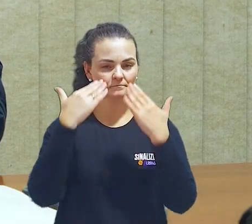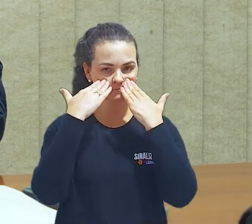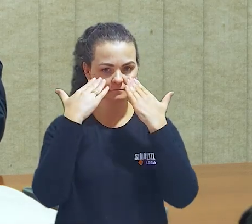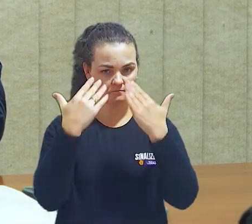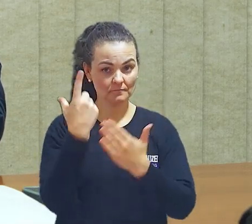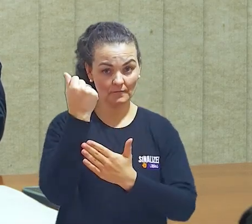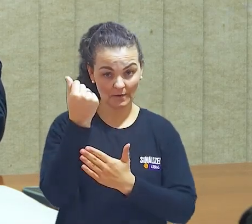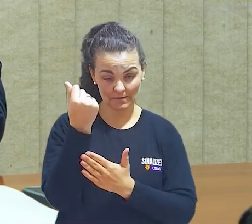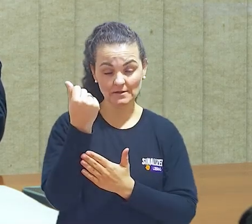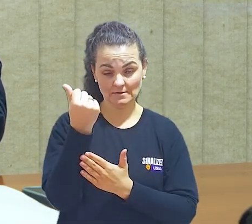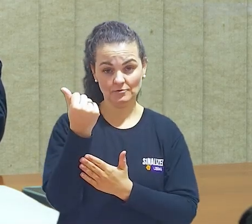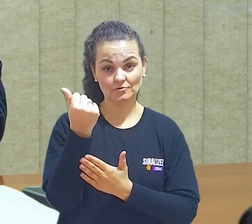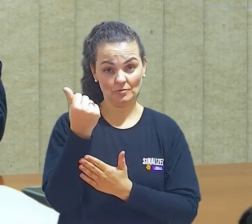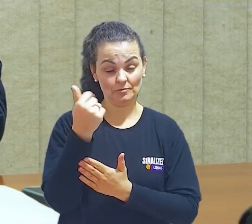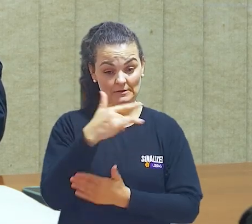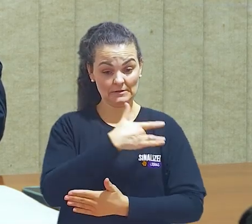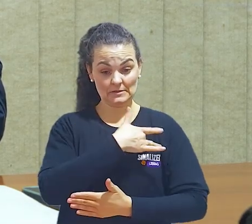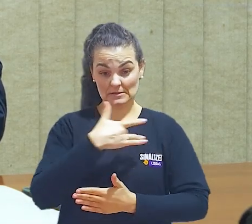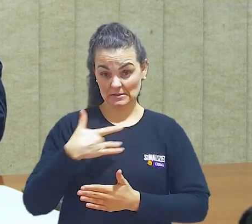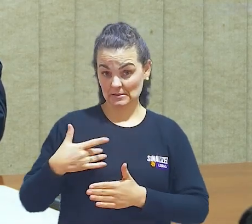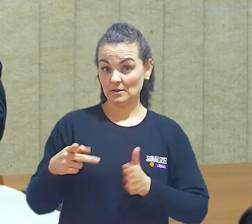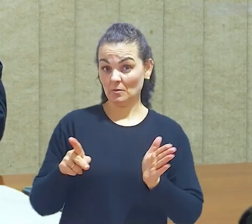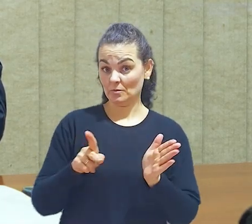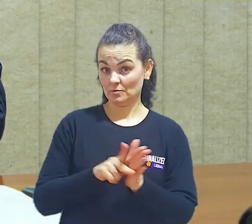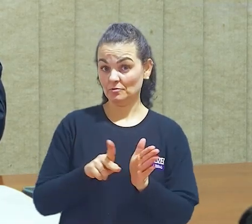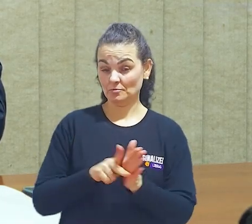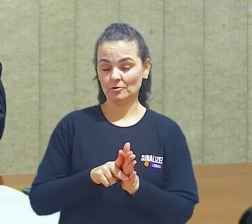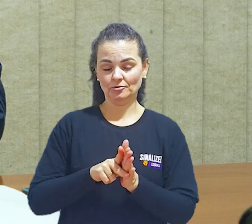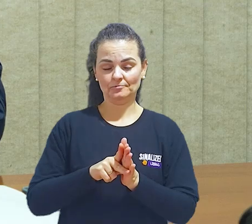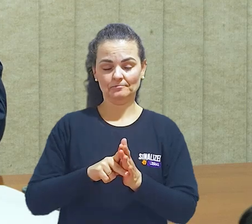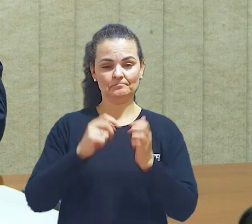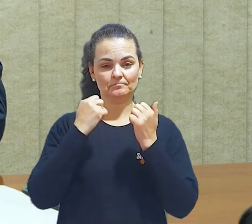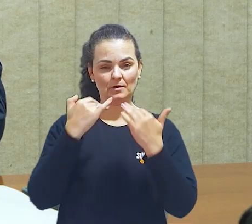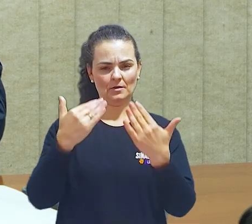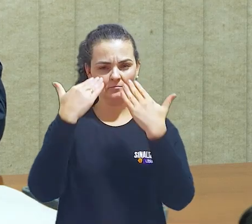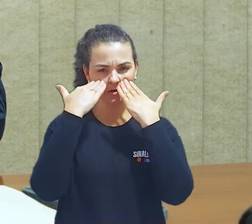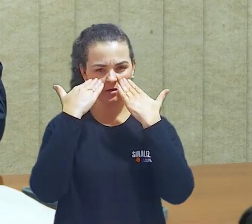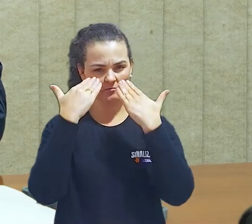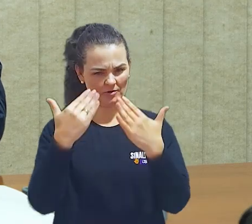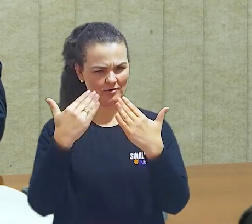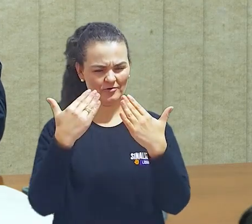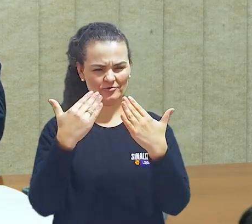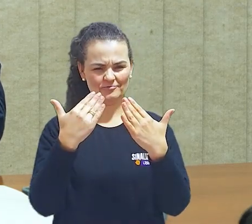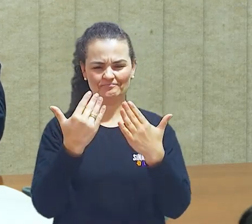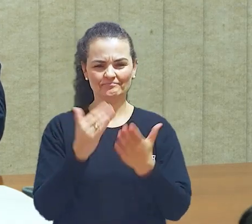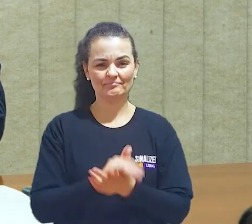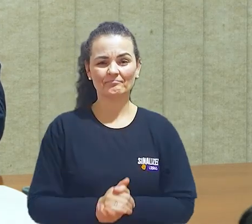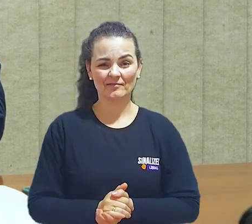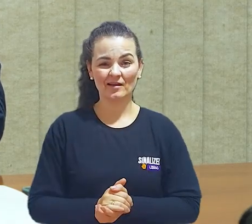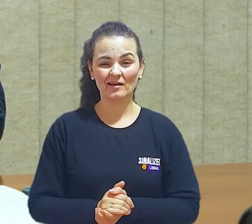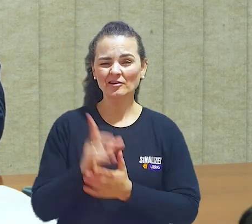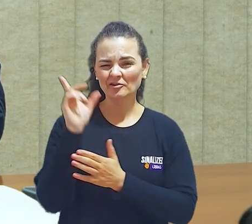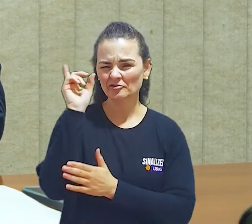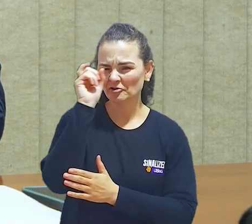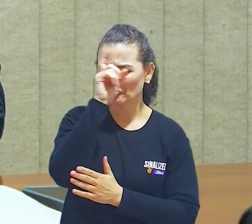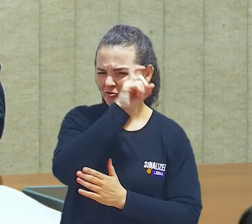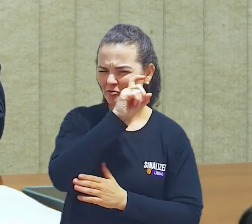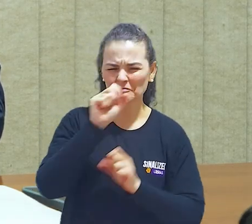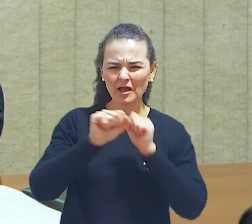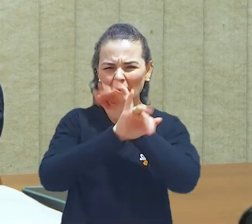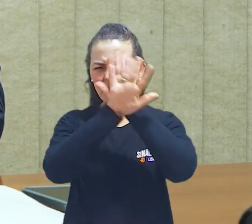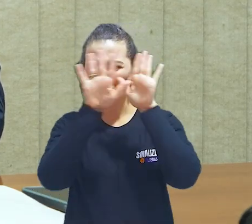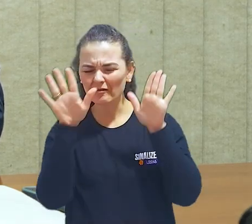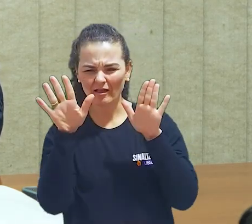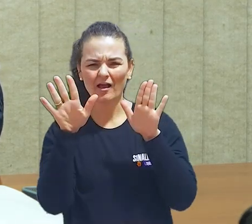da saúde, né? Nesta audiência pública não ficou muito claro alguns pontos ali abordados, a exemplo,